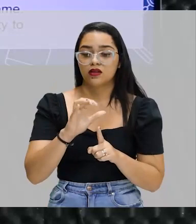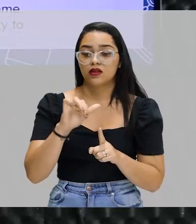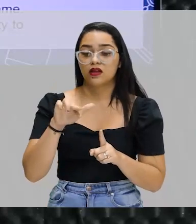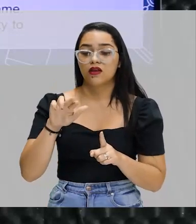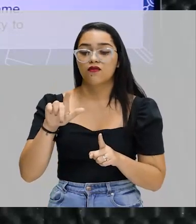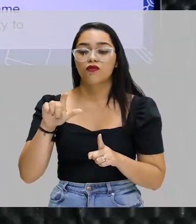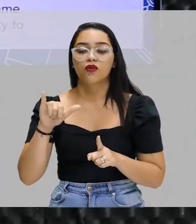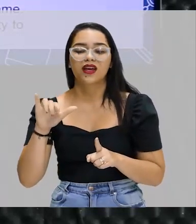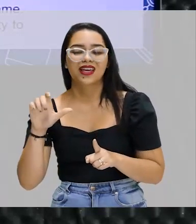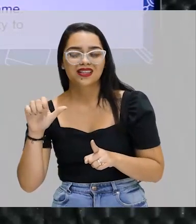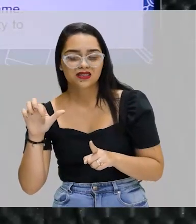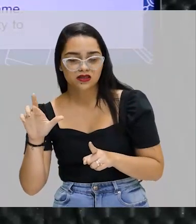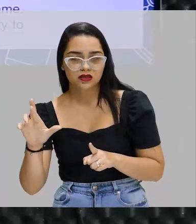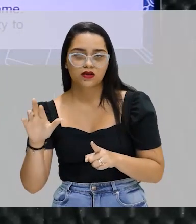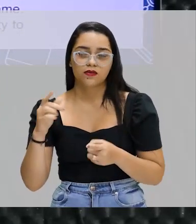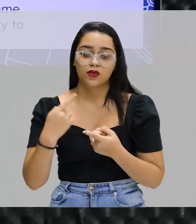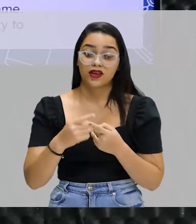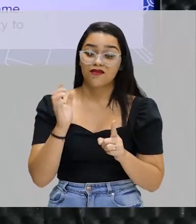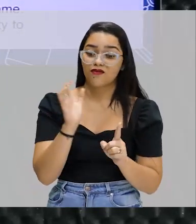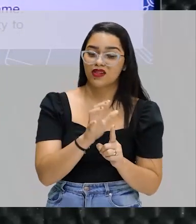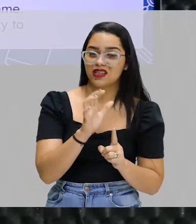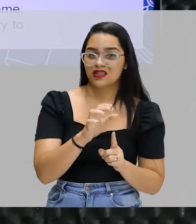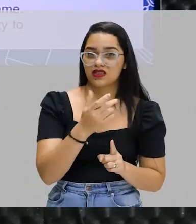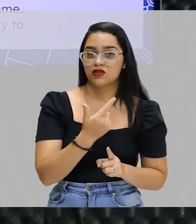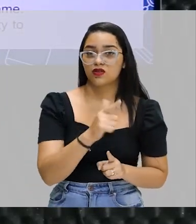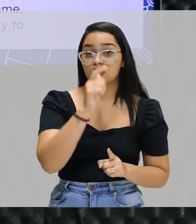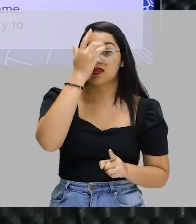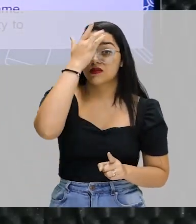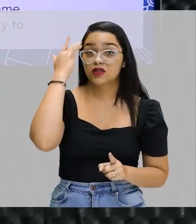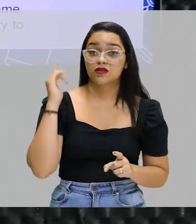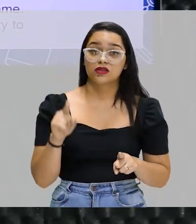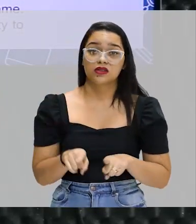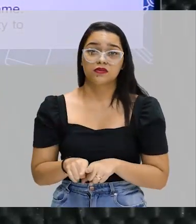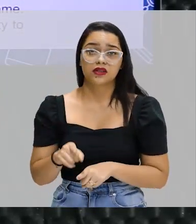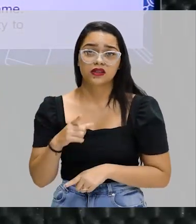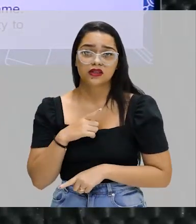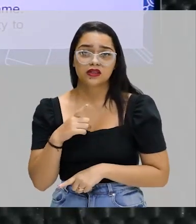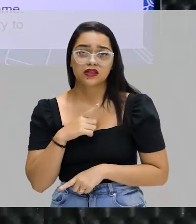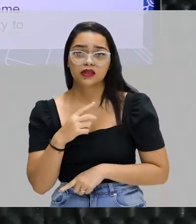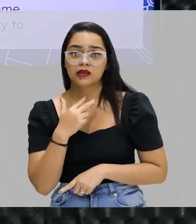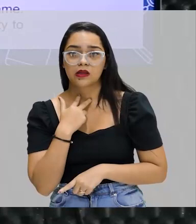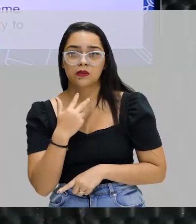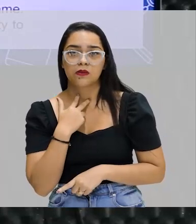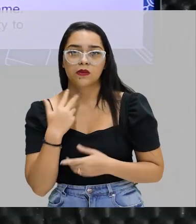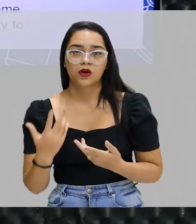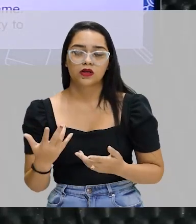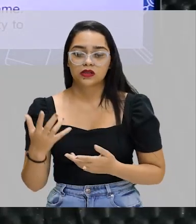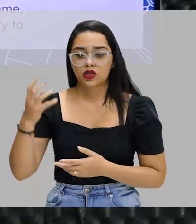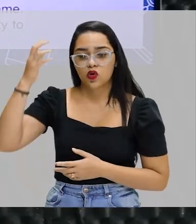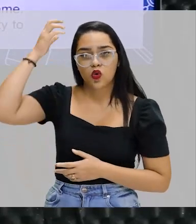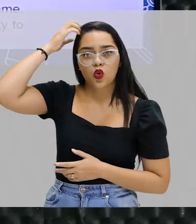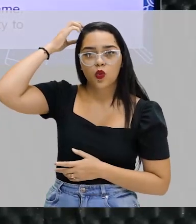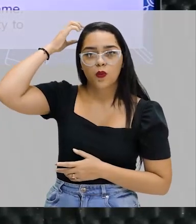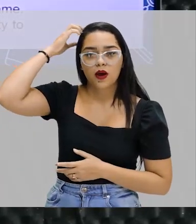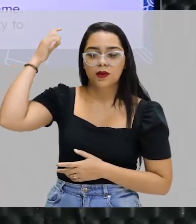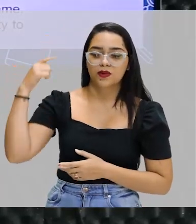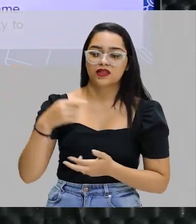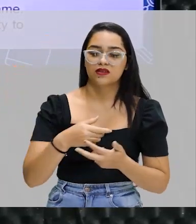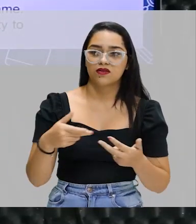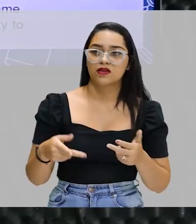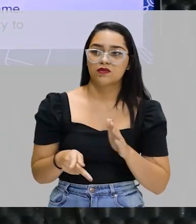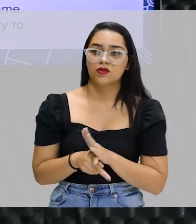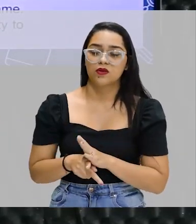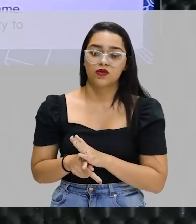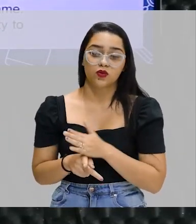eles influenciam. No parágrafo final, você tem: as celebridades não podem ser culpadas por esses